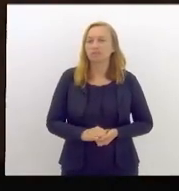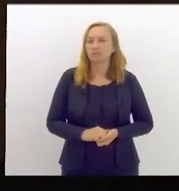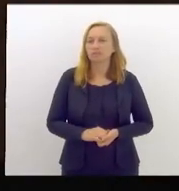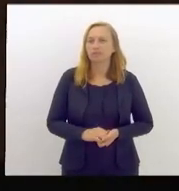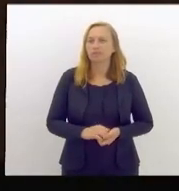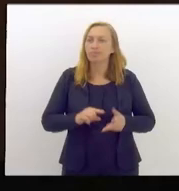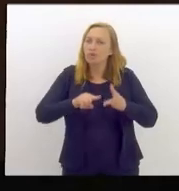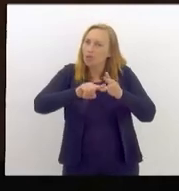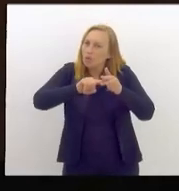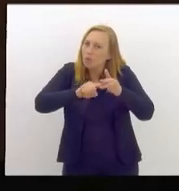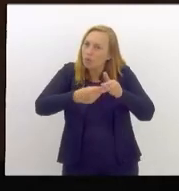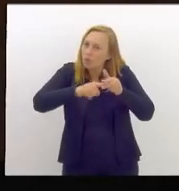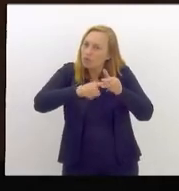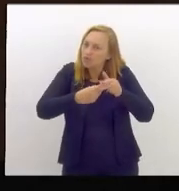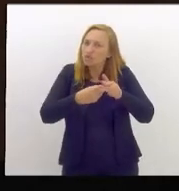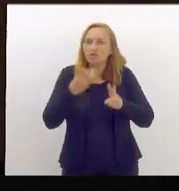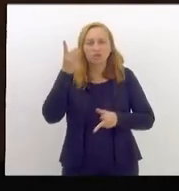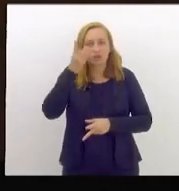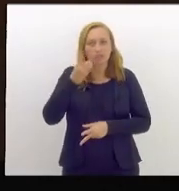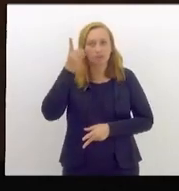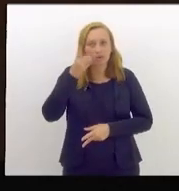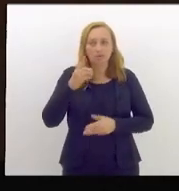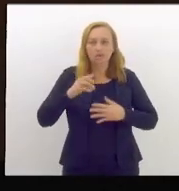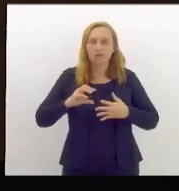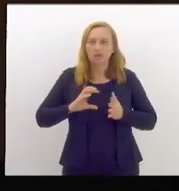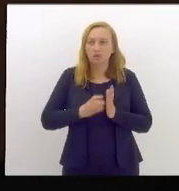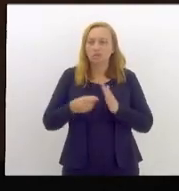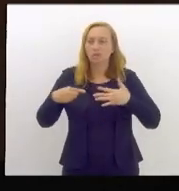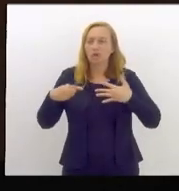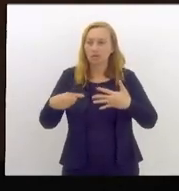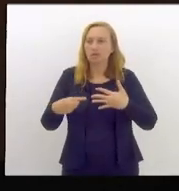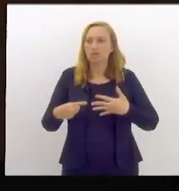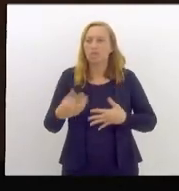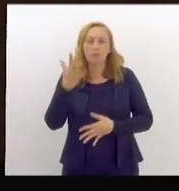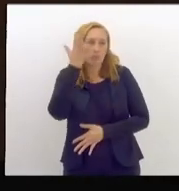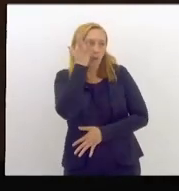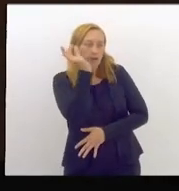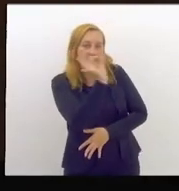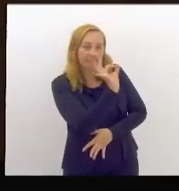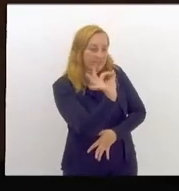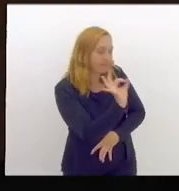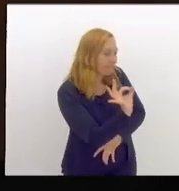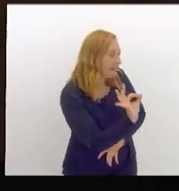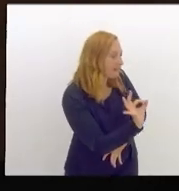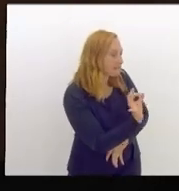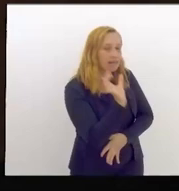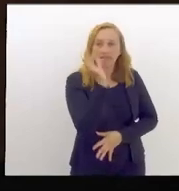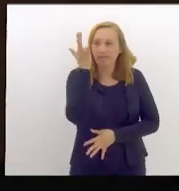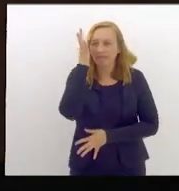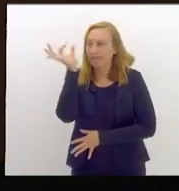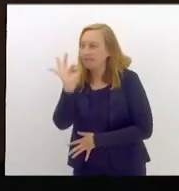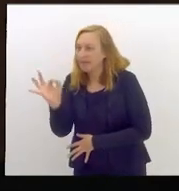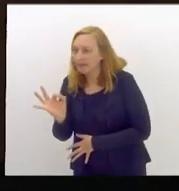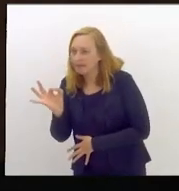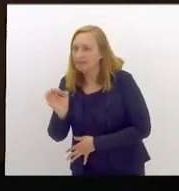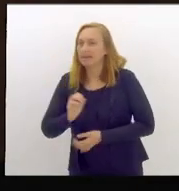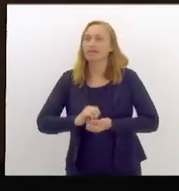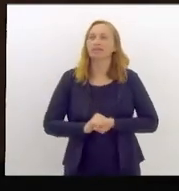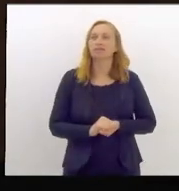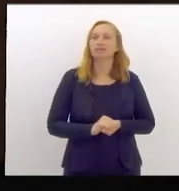corrigir o deputado do PSOL que não entende absolutamente nada de